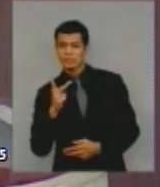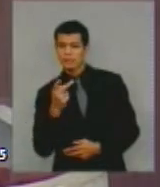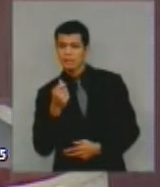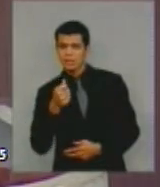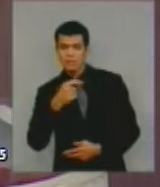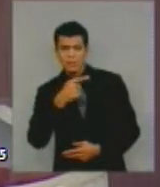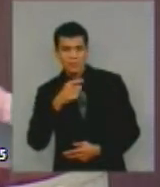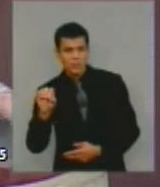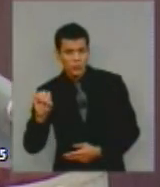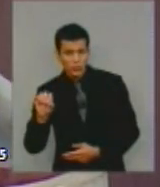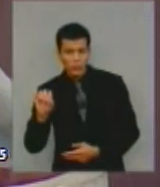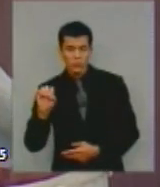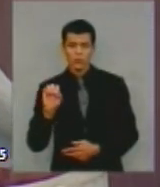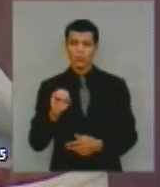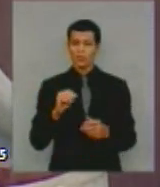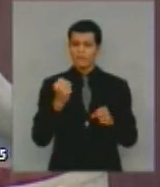contra